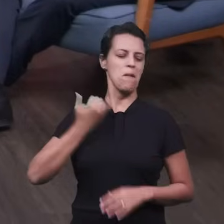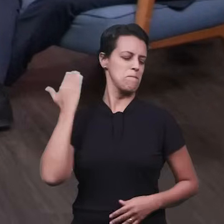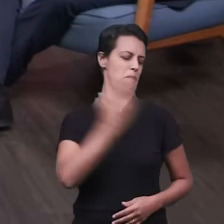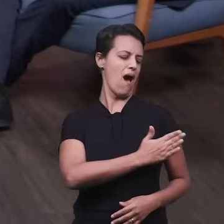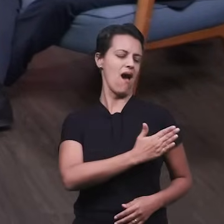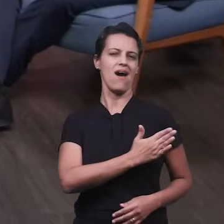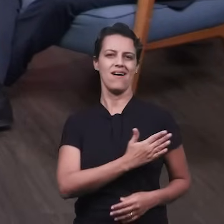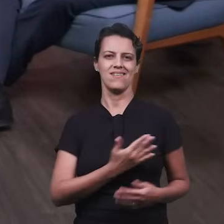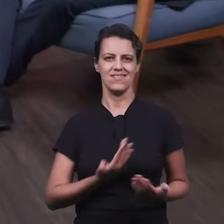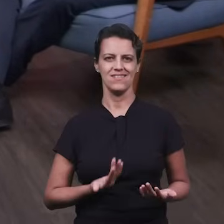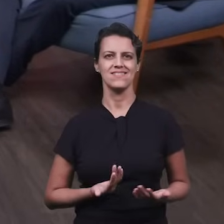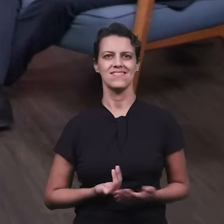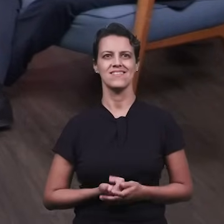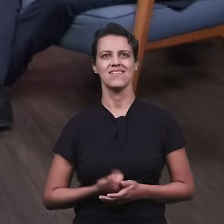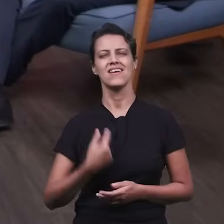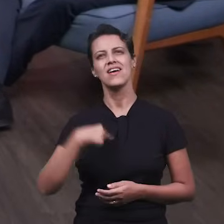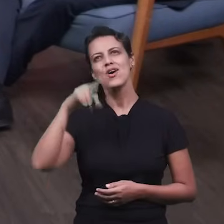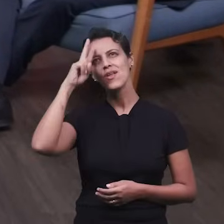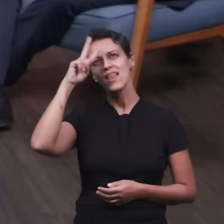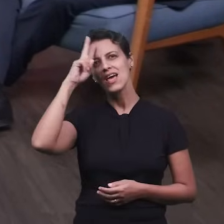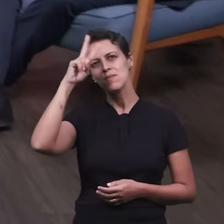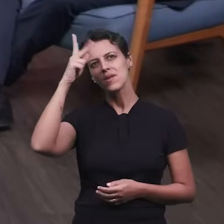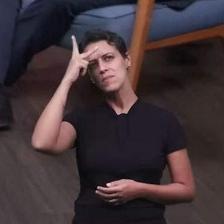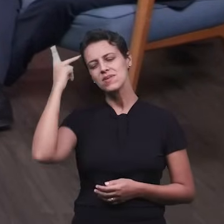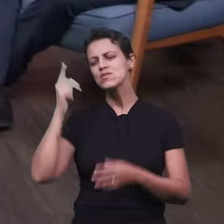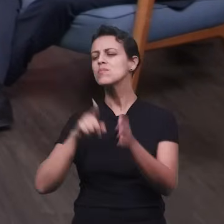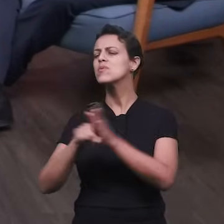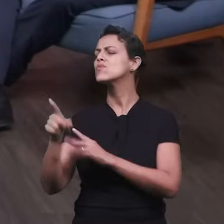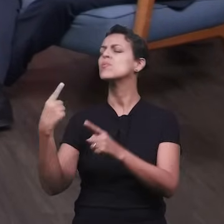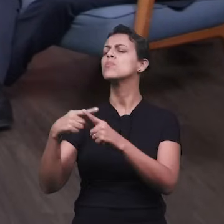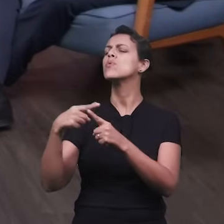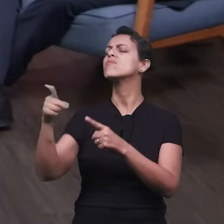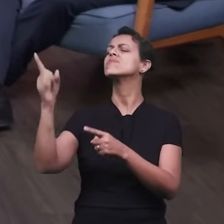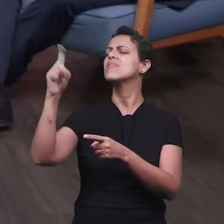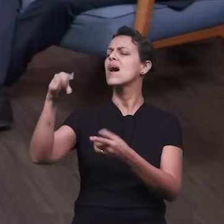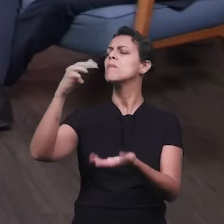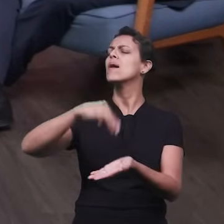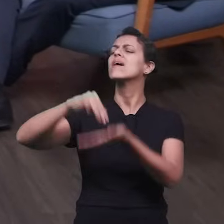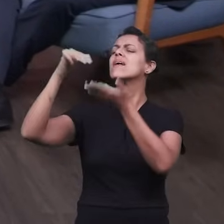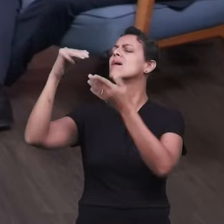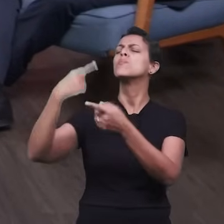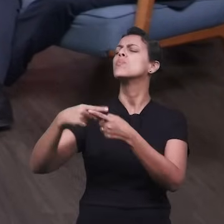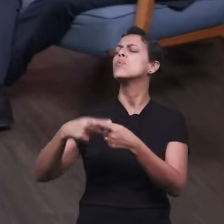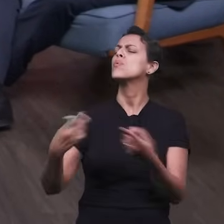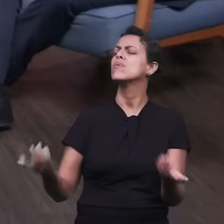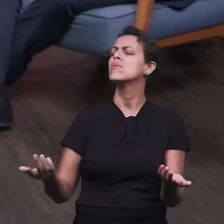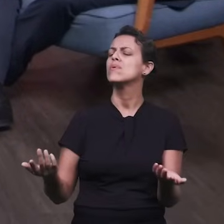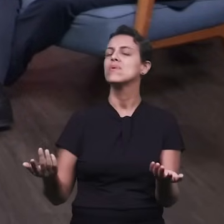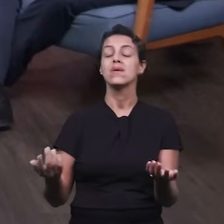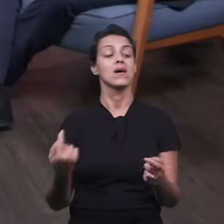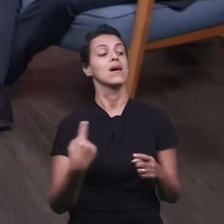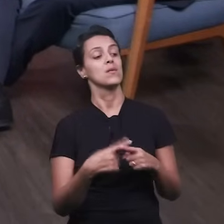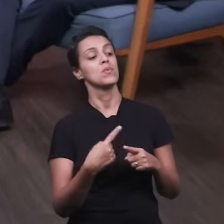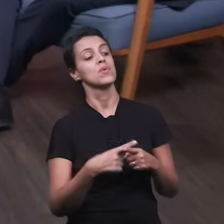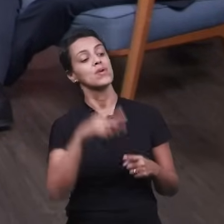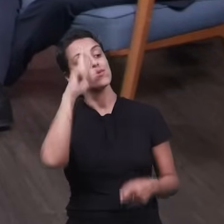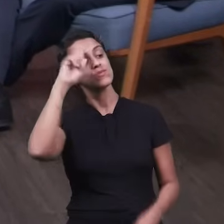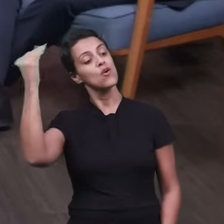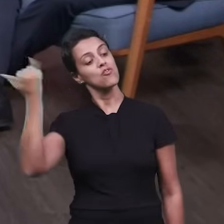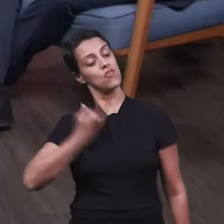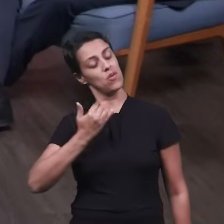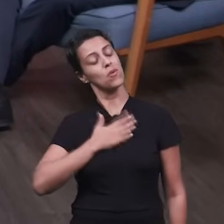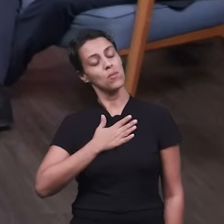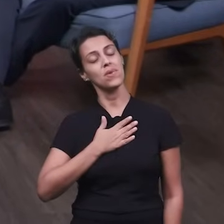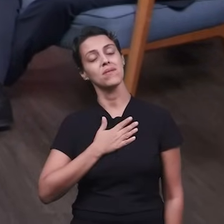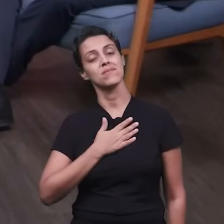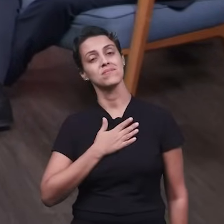isso, não. É isso. Eu me lembro que muito boa palavra. Alguém perguntou para alguém, por que você é Maranata? O que atraiu você na Maranata? Não, eu estou na Maranata